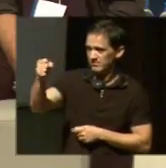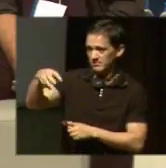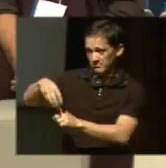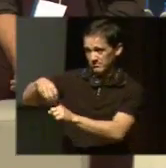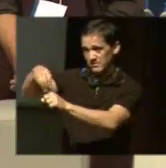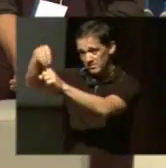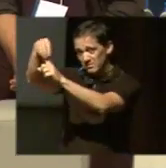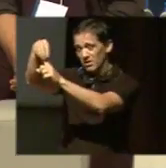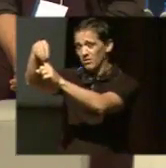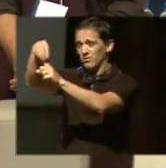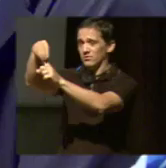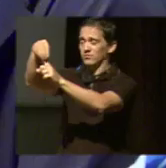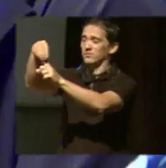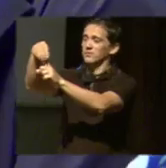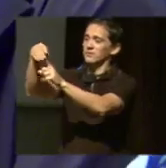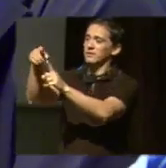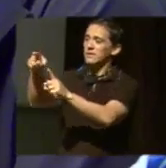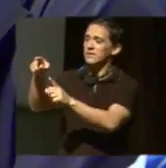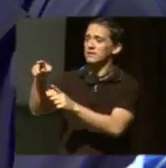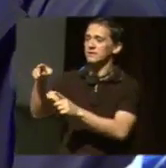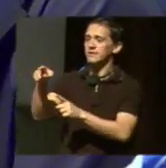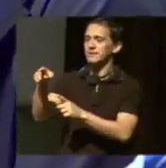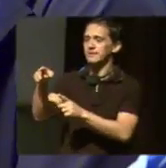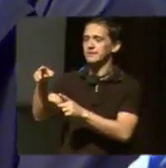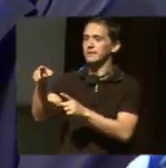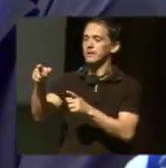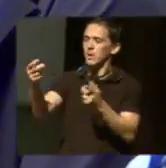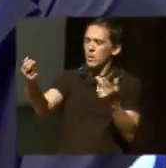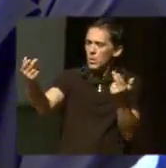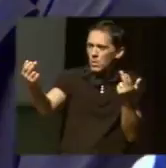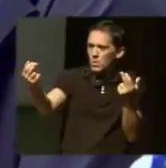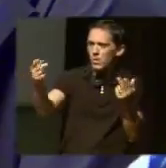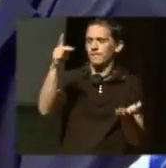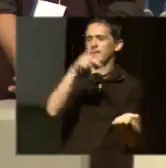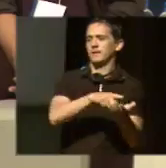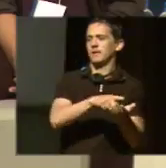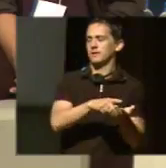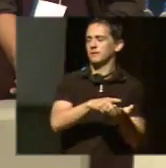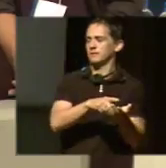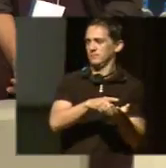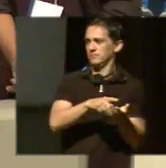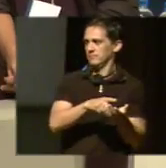uma pessoa idosa, mais perto da realidade possível.